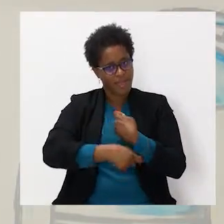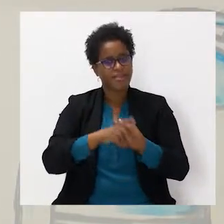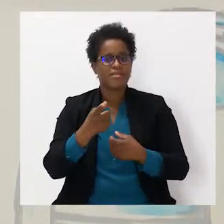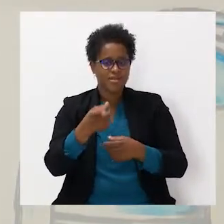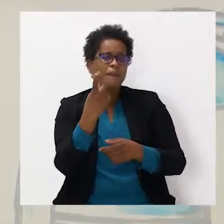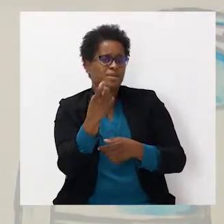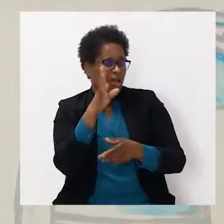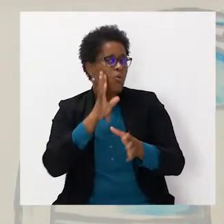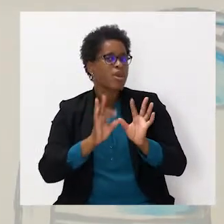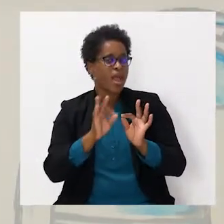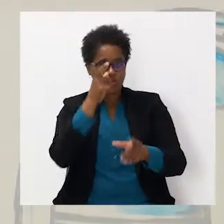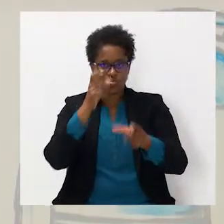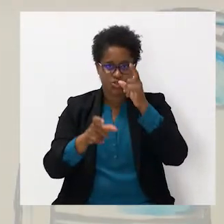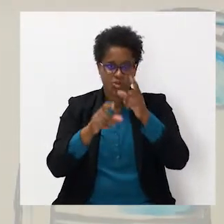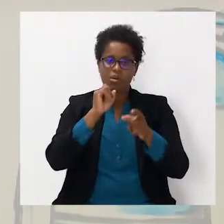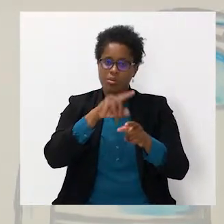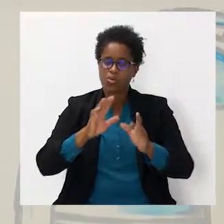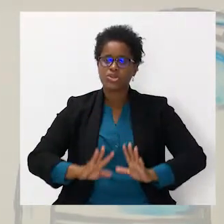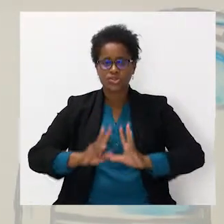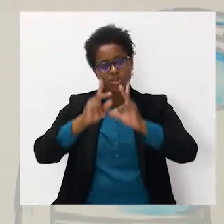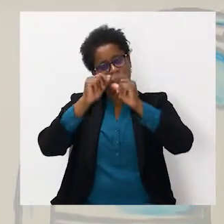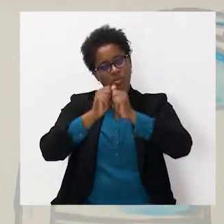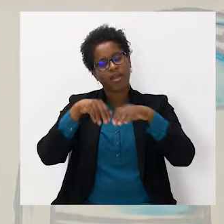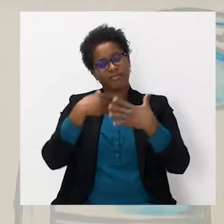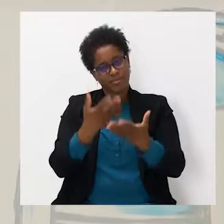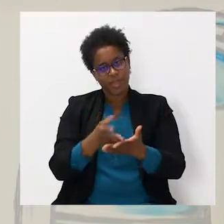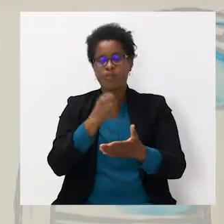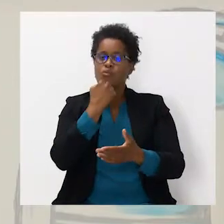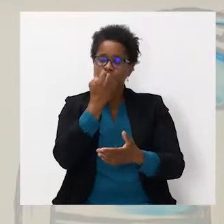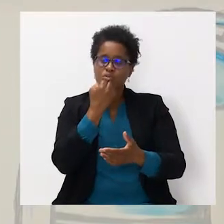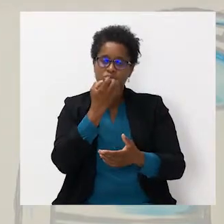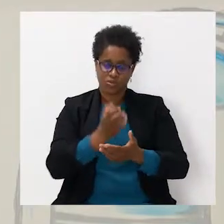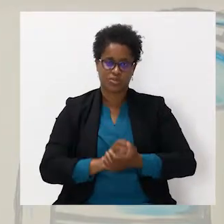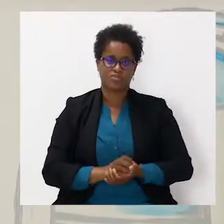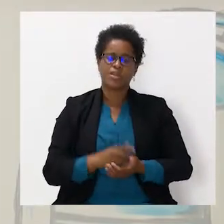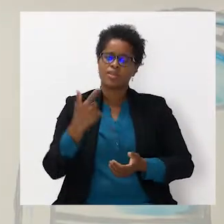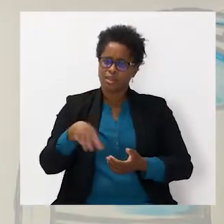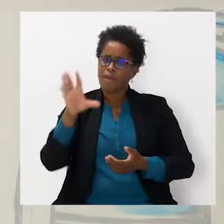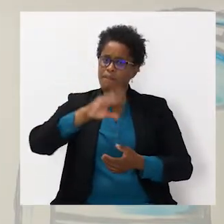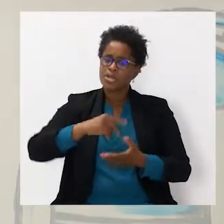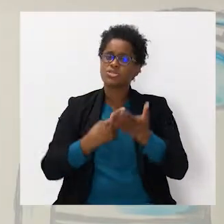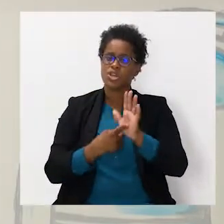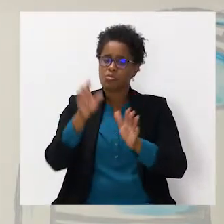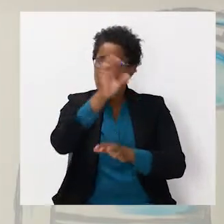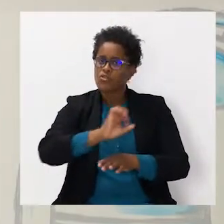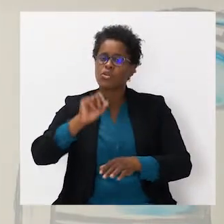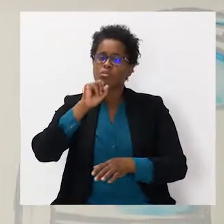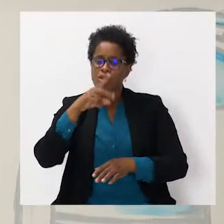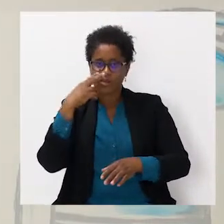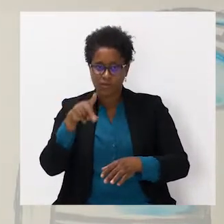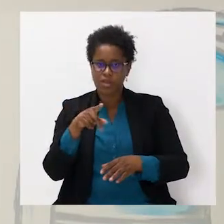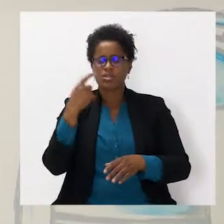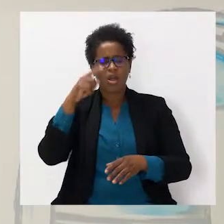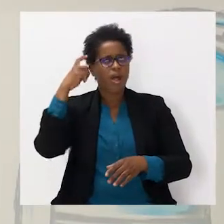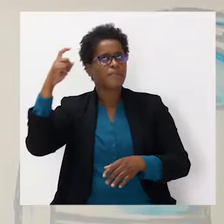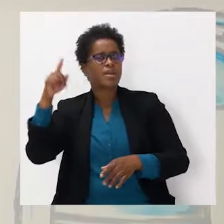de cuidado das pessoas para poderem se desenvolver e dar frutos. Tem mais exemplos, vocês podem até apontar e estão a pensar